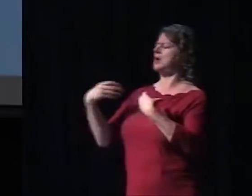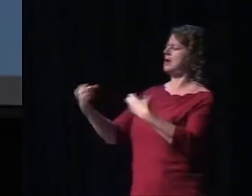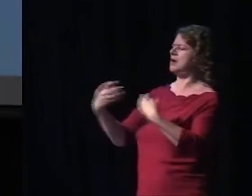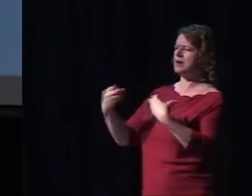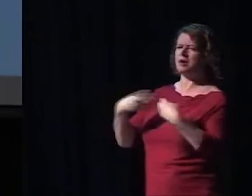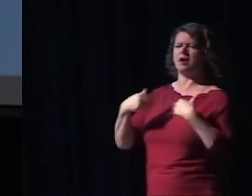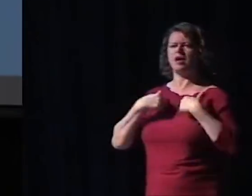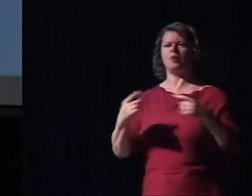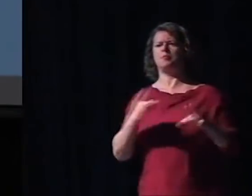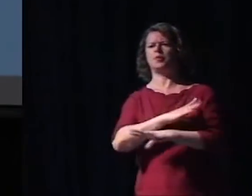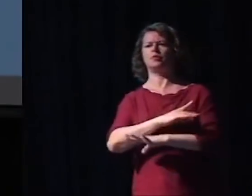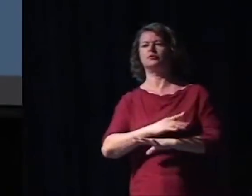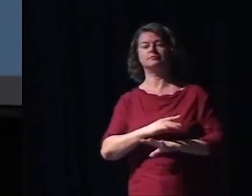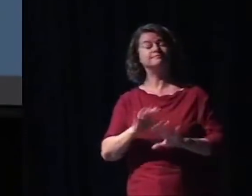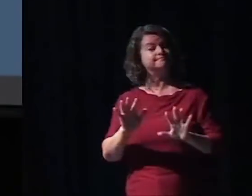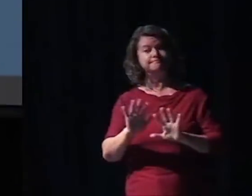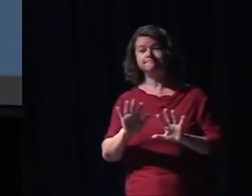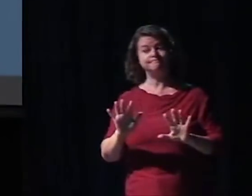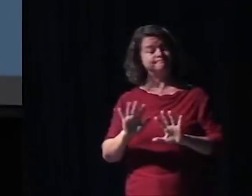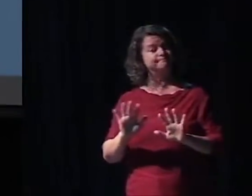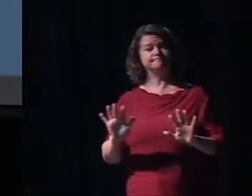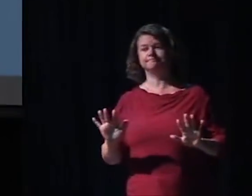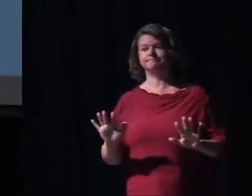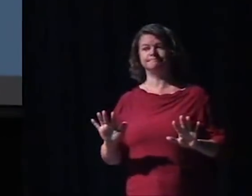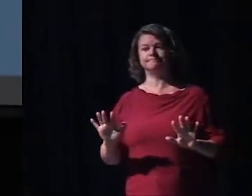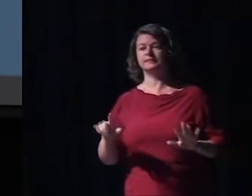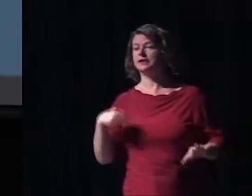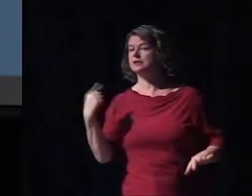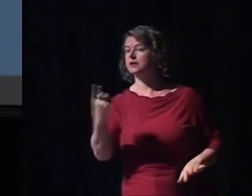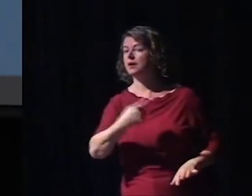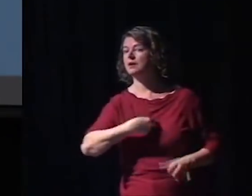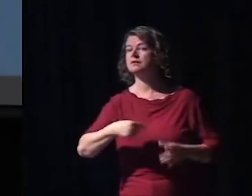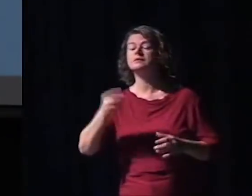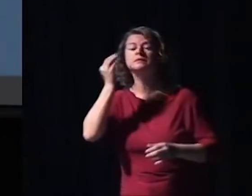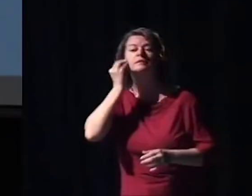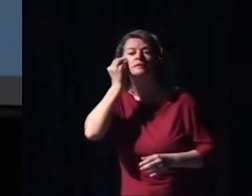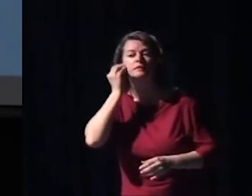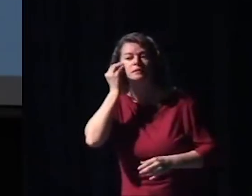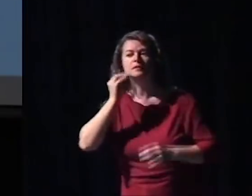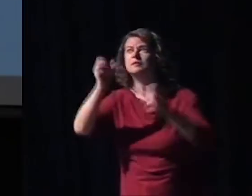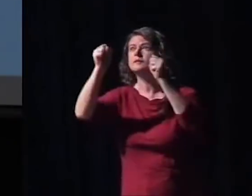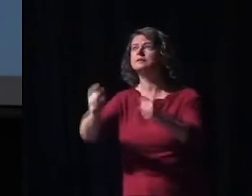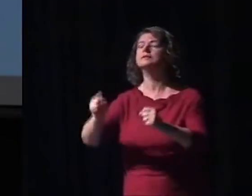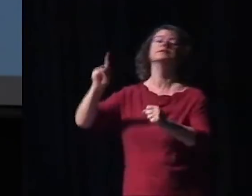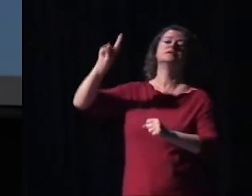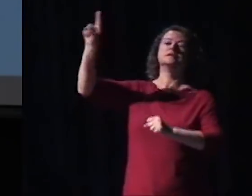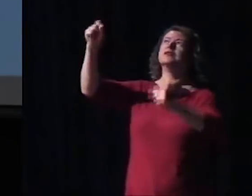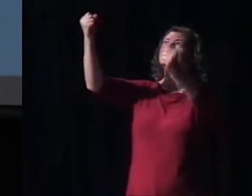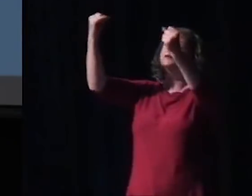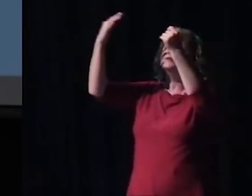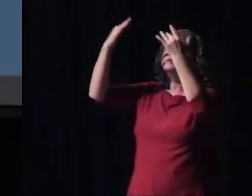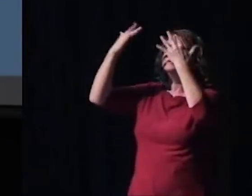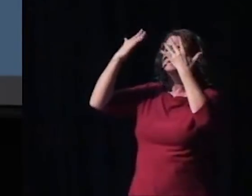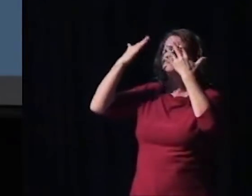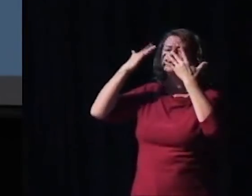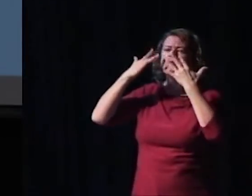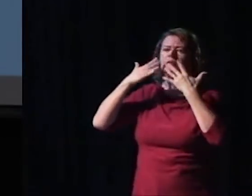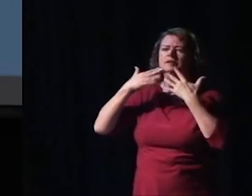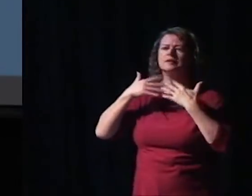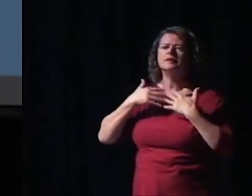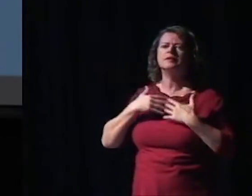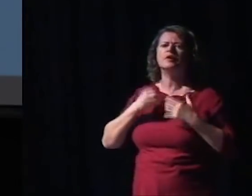Nós experimentamos o poder de Deus fluindo em nossa vida por causa do Espírito Santo de Deus.